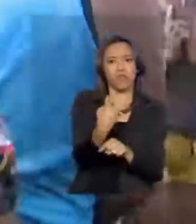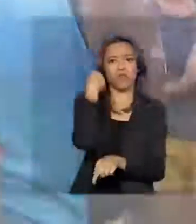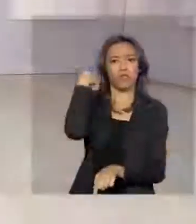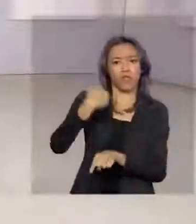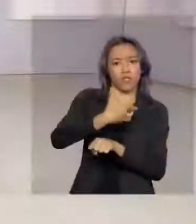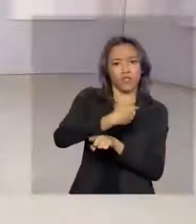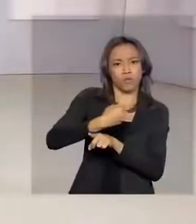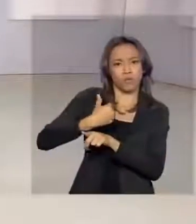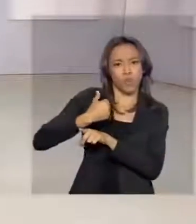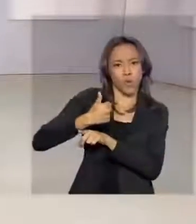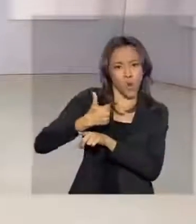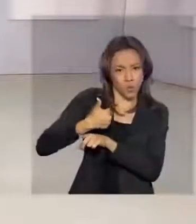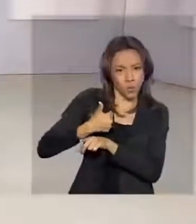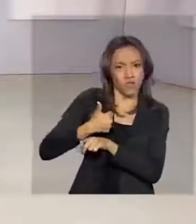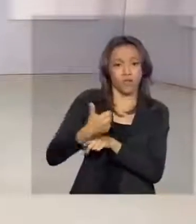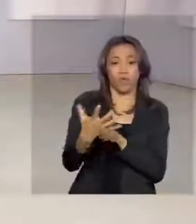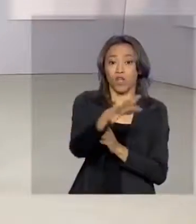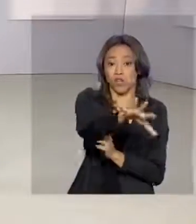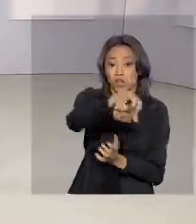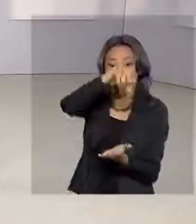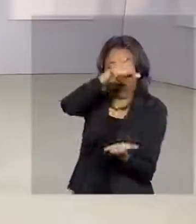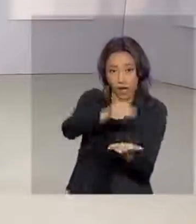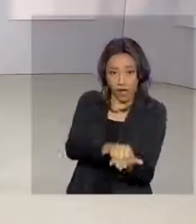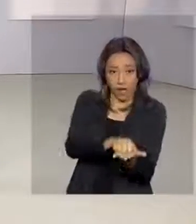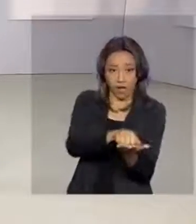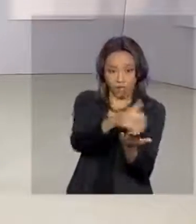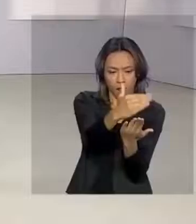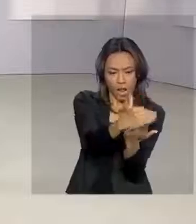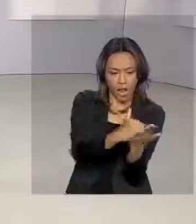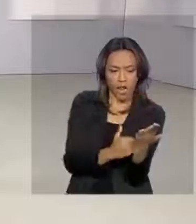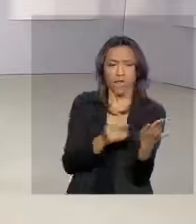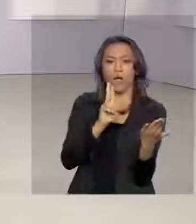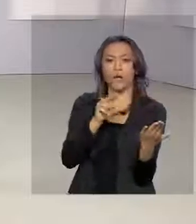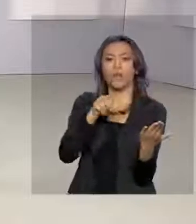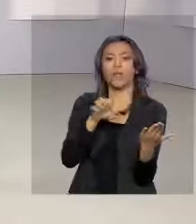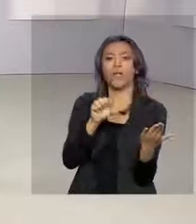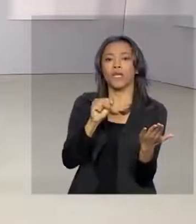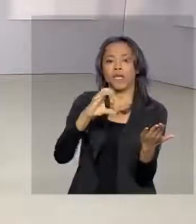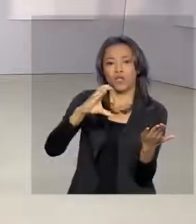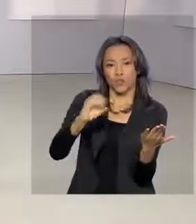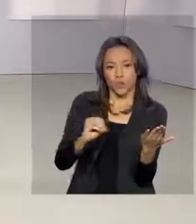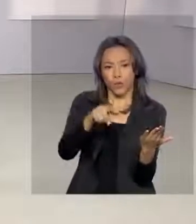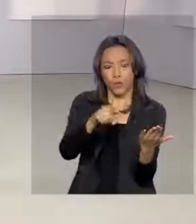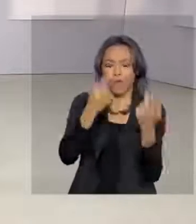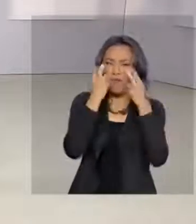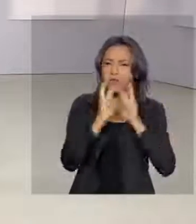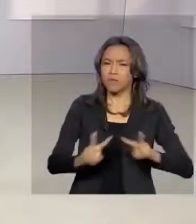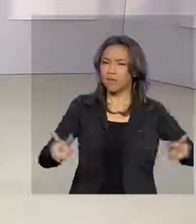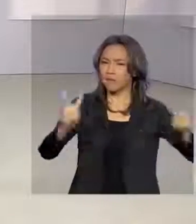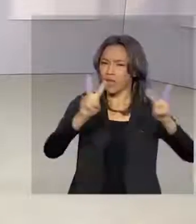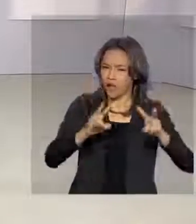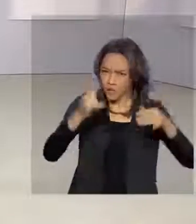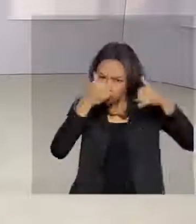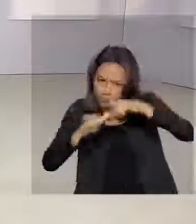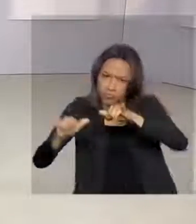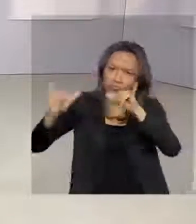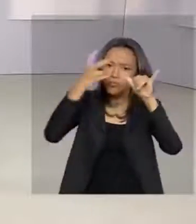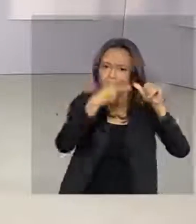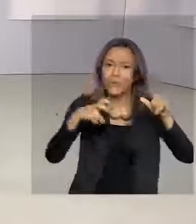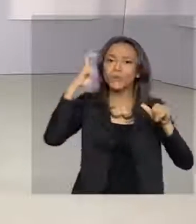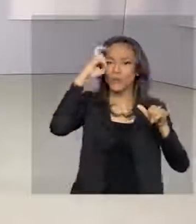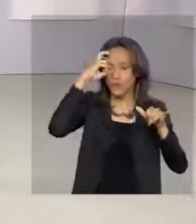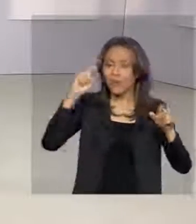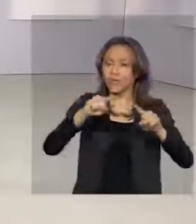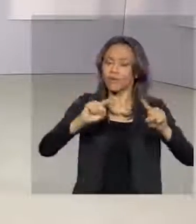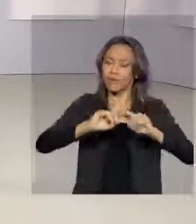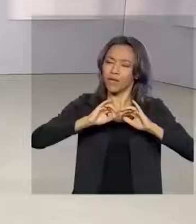2011. A inscrição na lista da Unesco vai proporcionar ao Bumba Meu Boi uma maior visibilidade, o que vai contribuir para